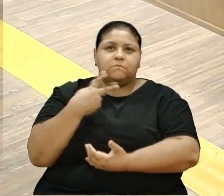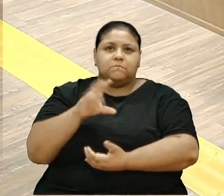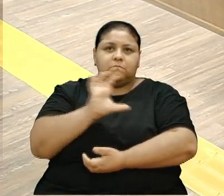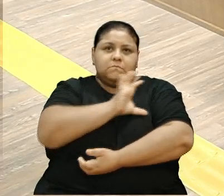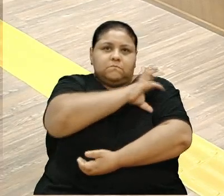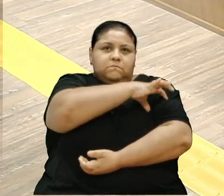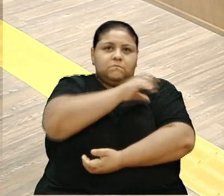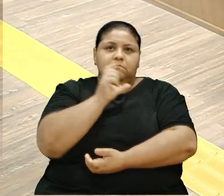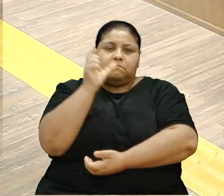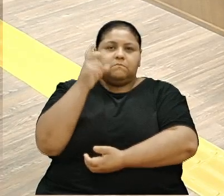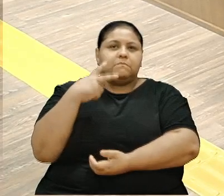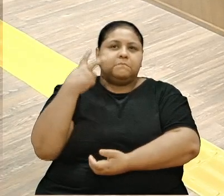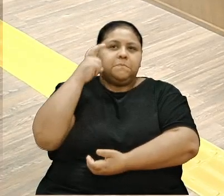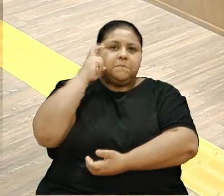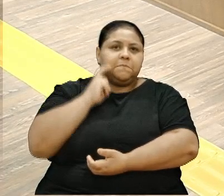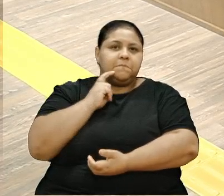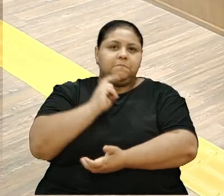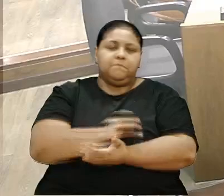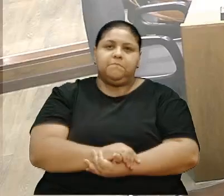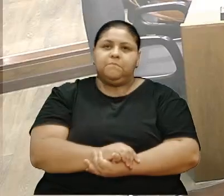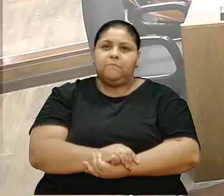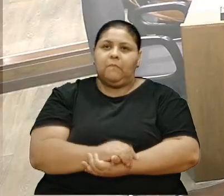Com a palavra, vereador Daniel Santos.